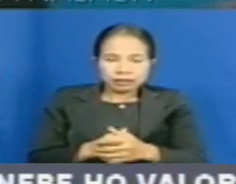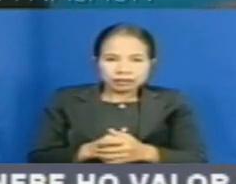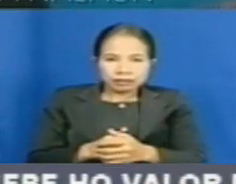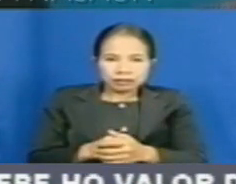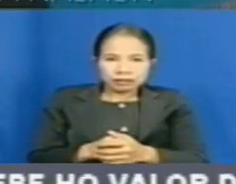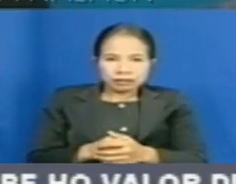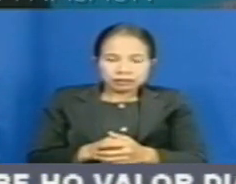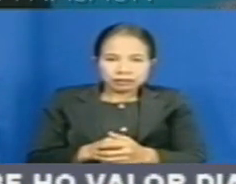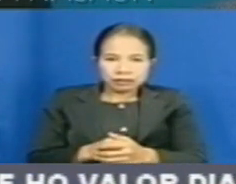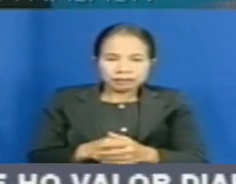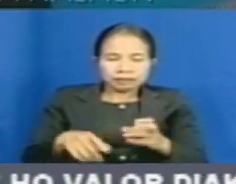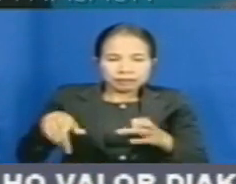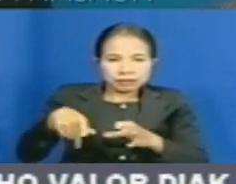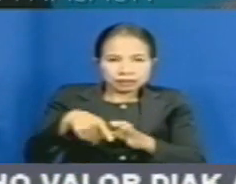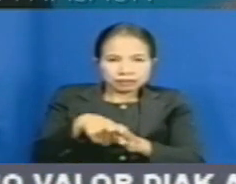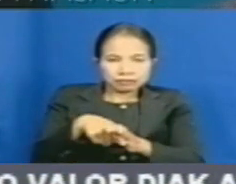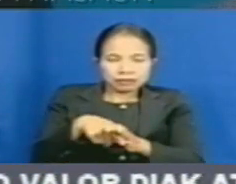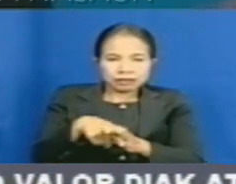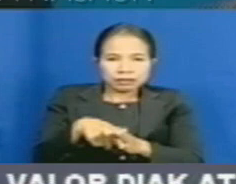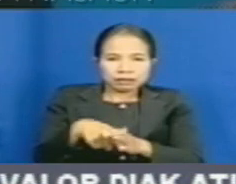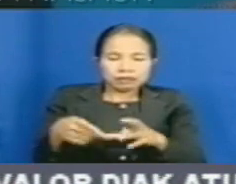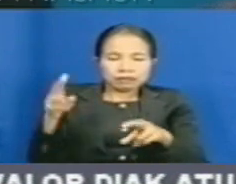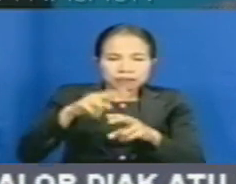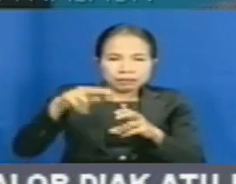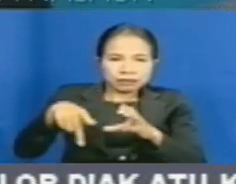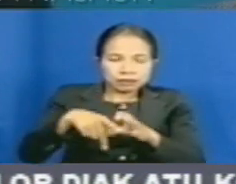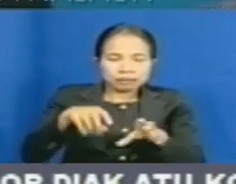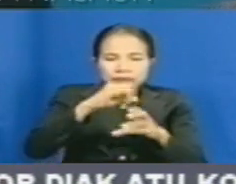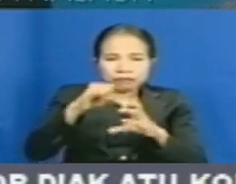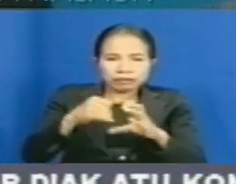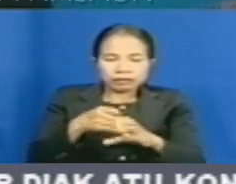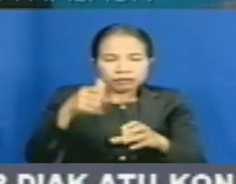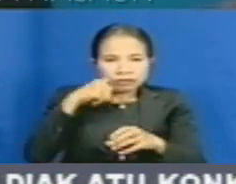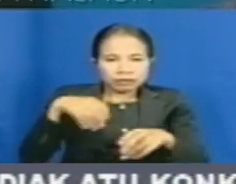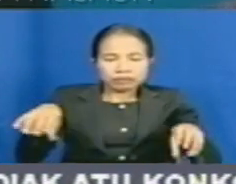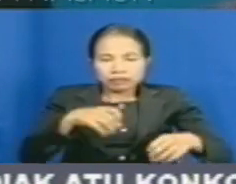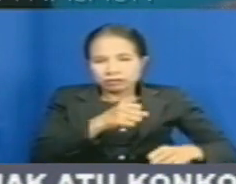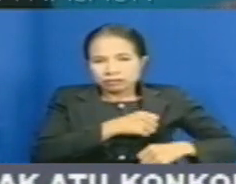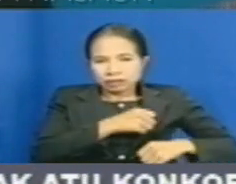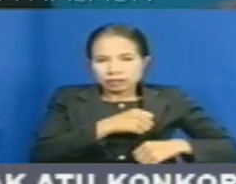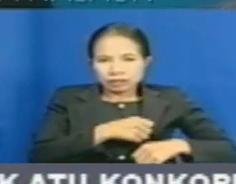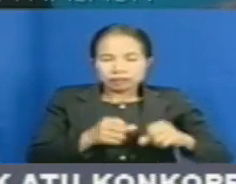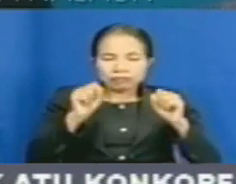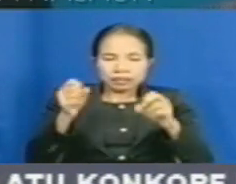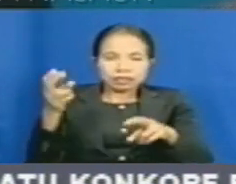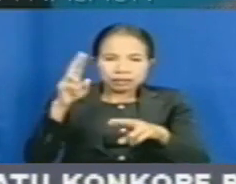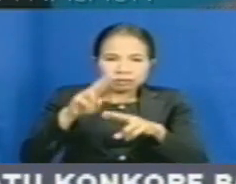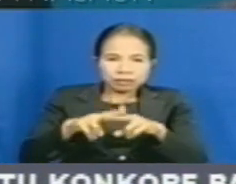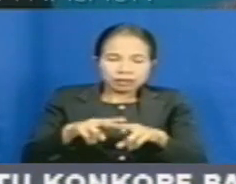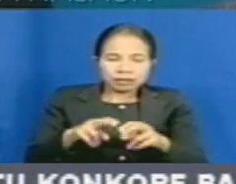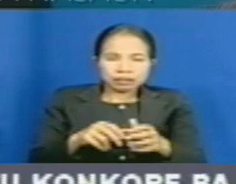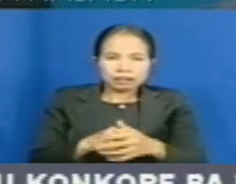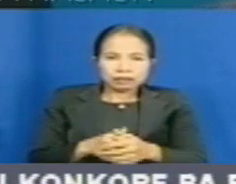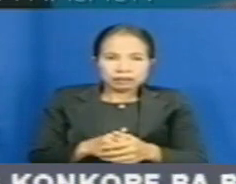pela participação da interpelação taça de envolvimento feito em vida militar, né? Pela Omega. Mas pela